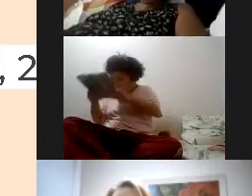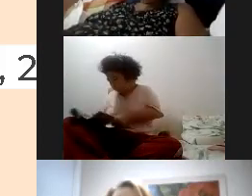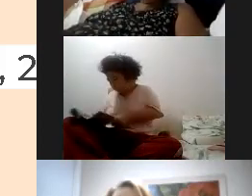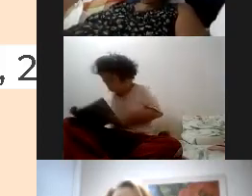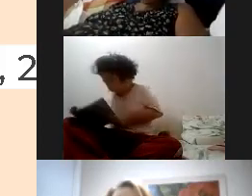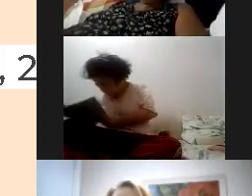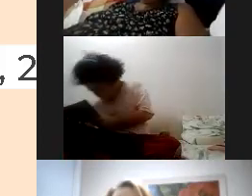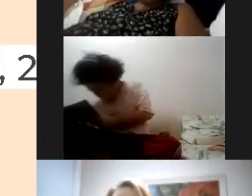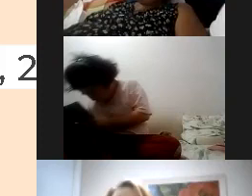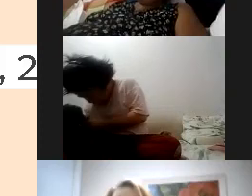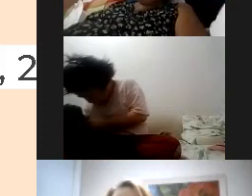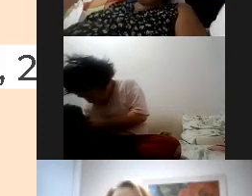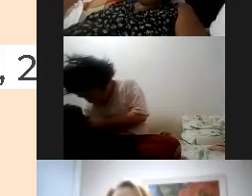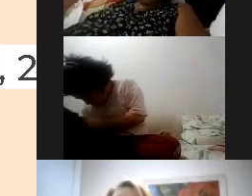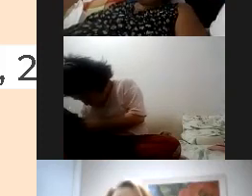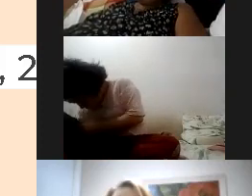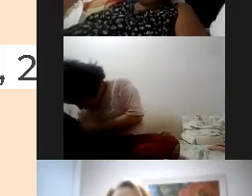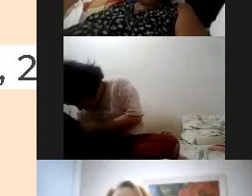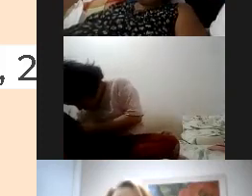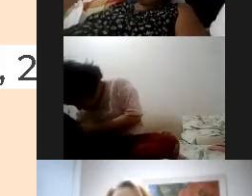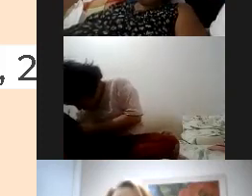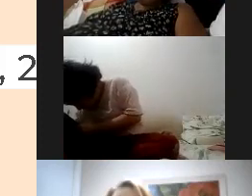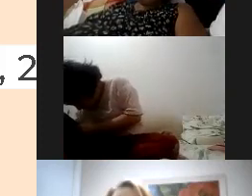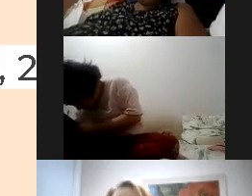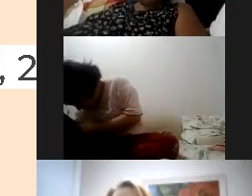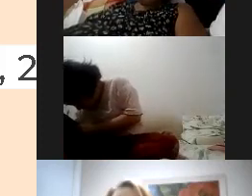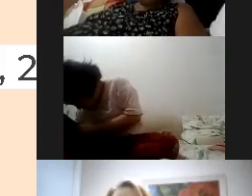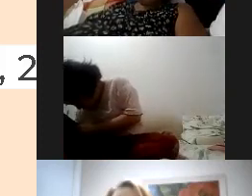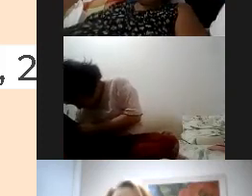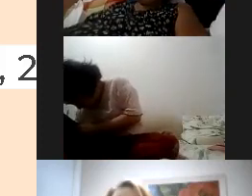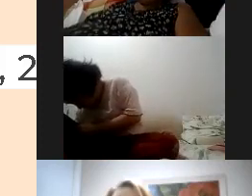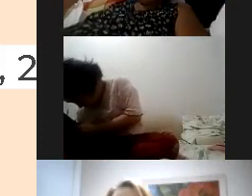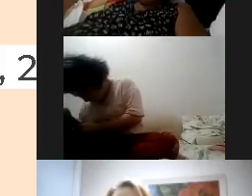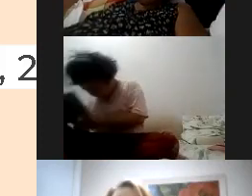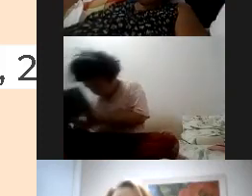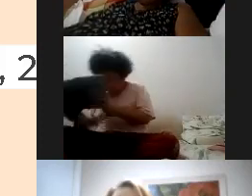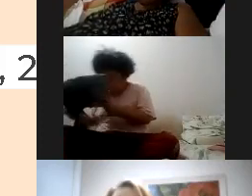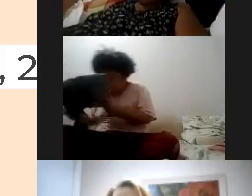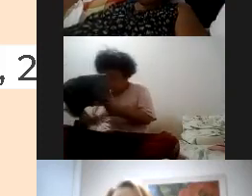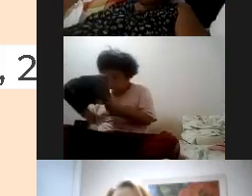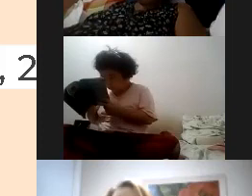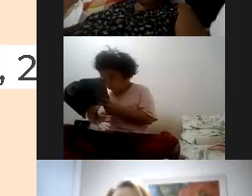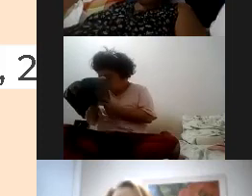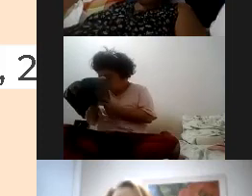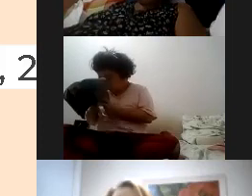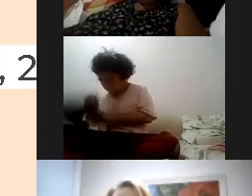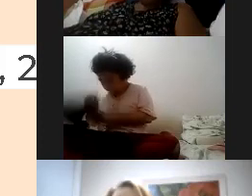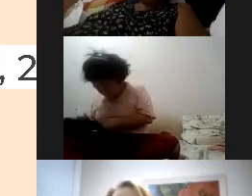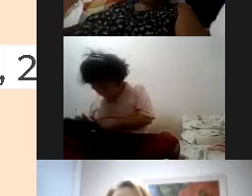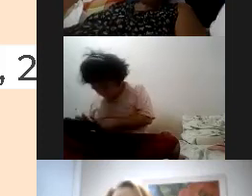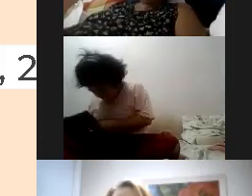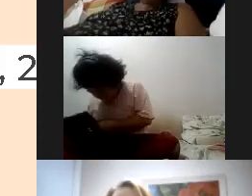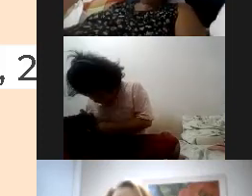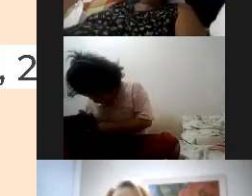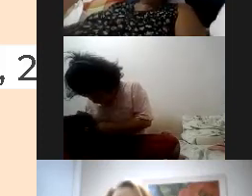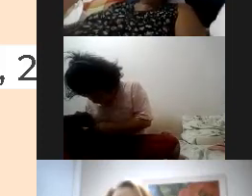essa pessoa e a sua família. Ela não é uma exceção, é uma pessoa que ela está permeando,